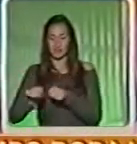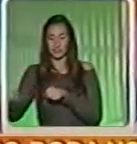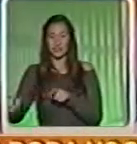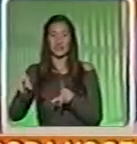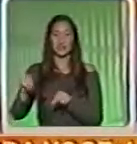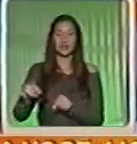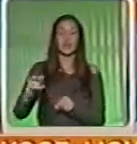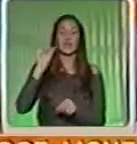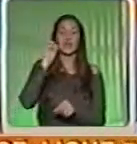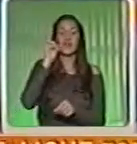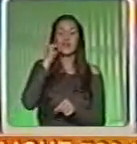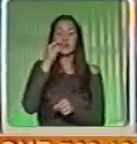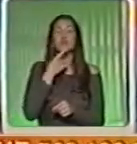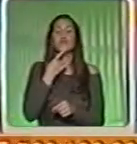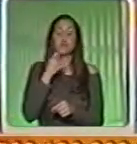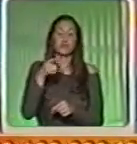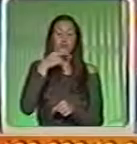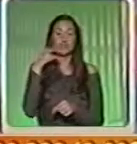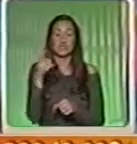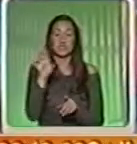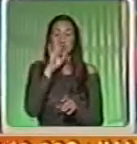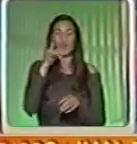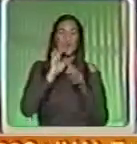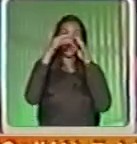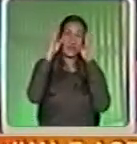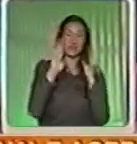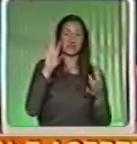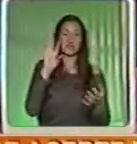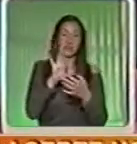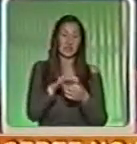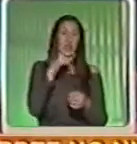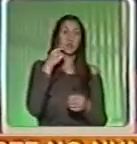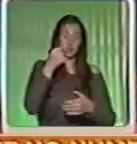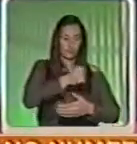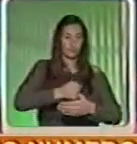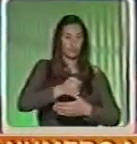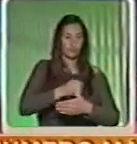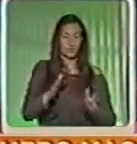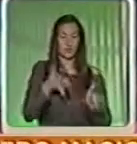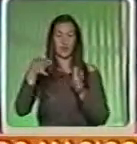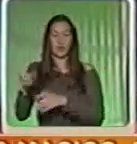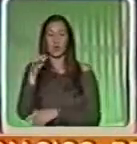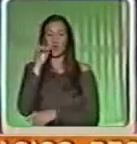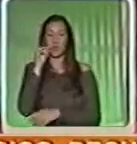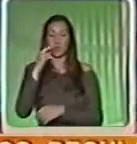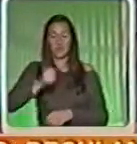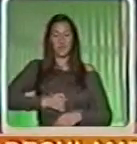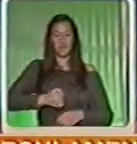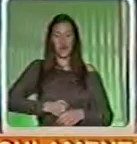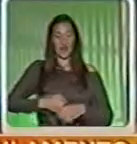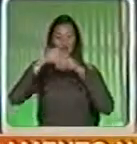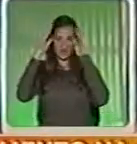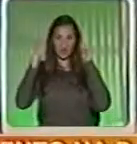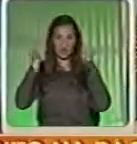entram os frades, porque se as freiras especializaram nos doces propriamente ditos, os frades foram exímios licoreiros, não é? É.